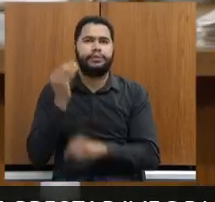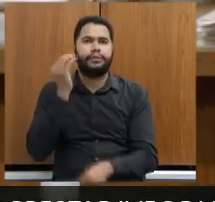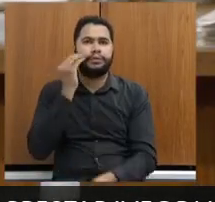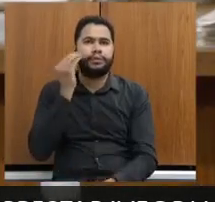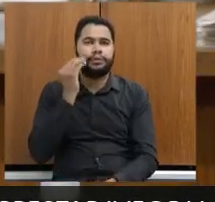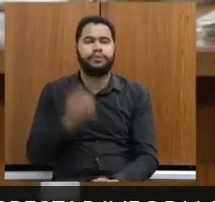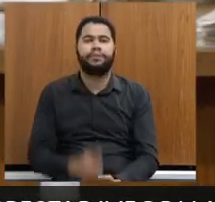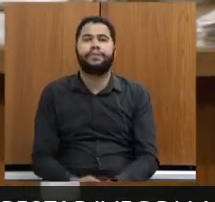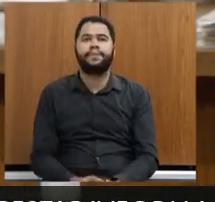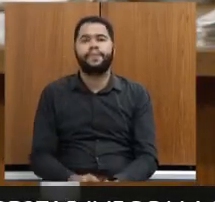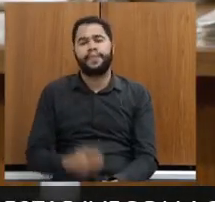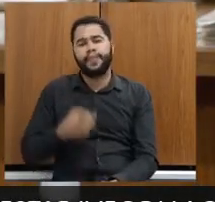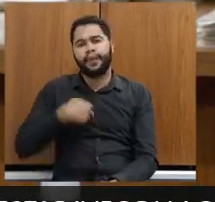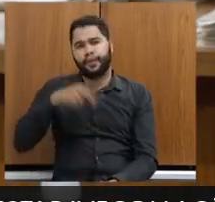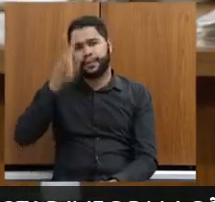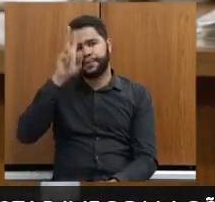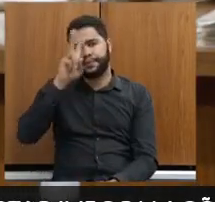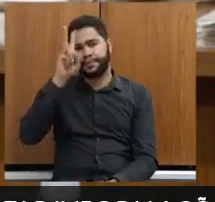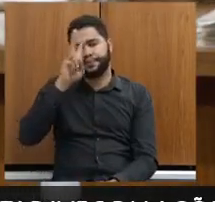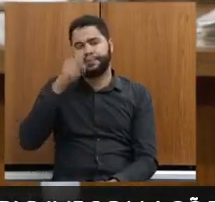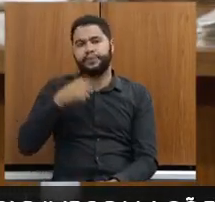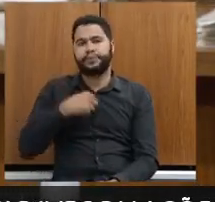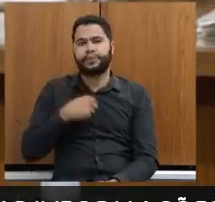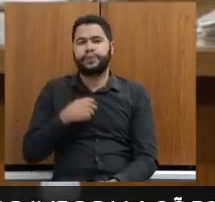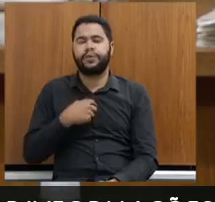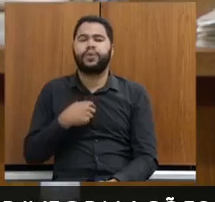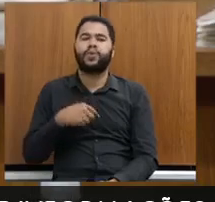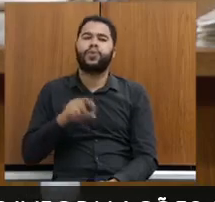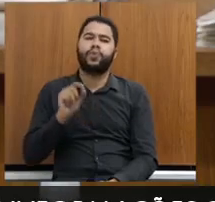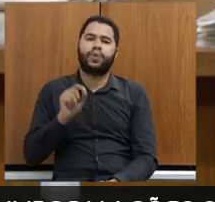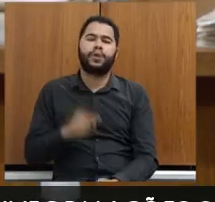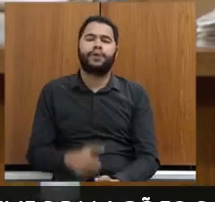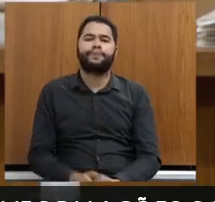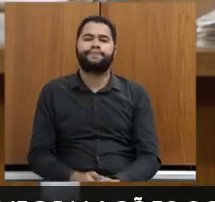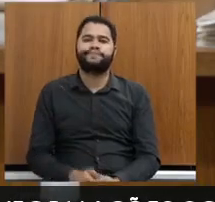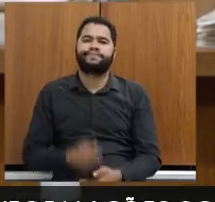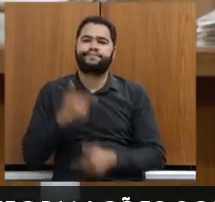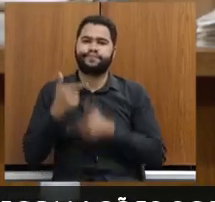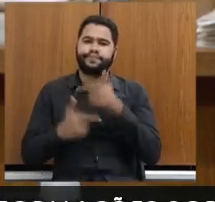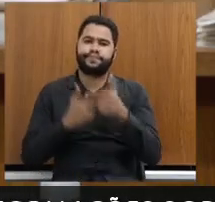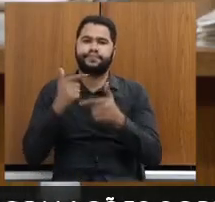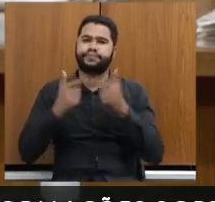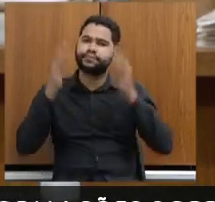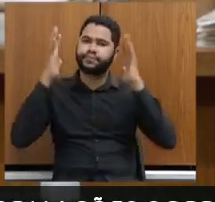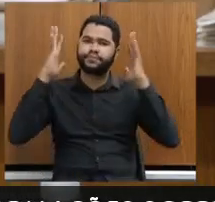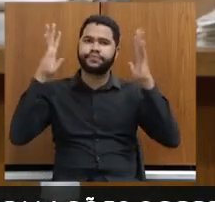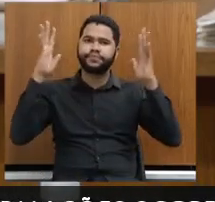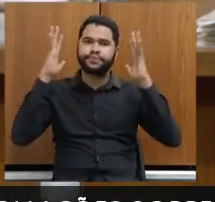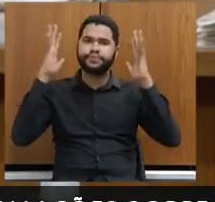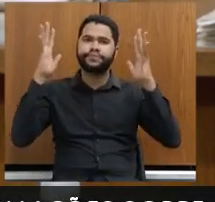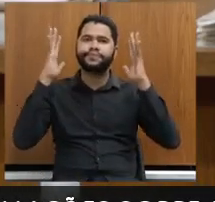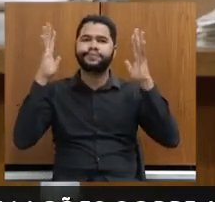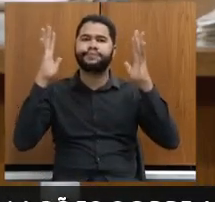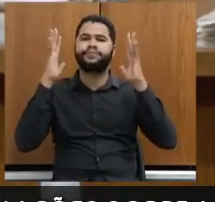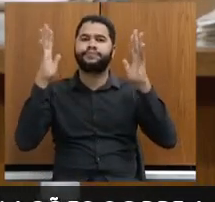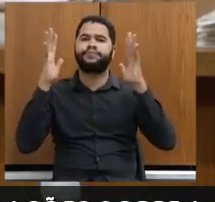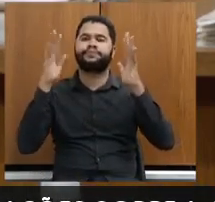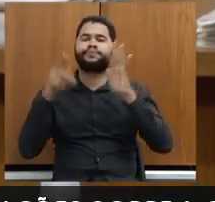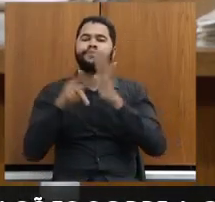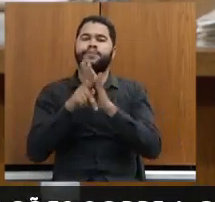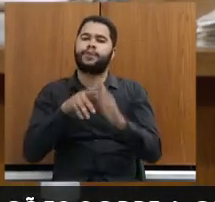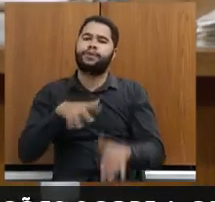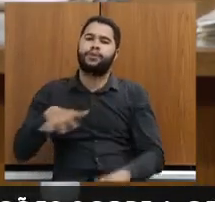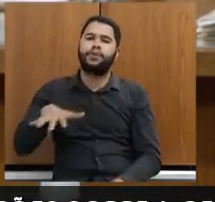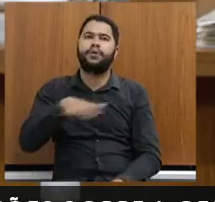eu me recordo que eu fui para o eu fui trabalhar na Praça da Liberdade na superintendência